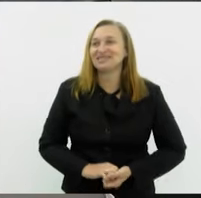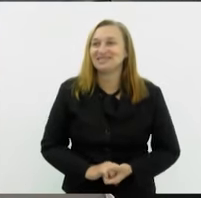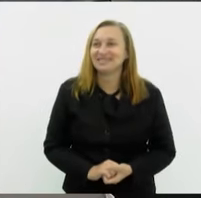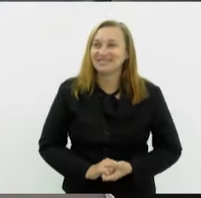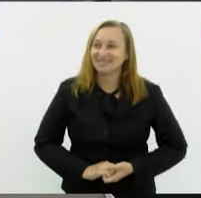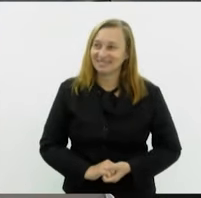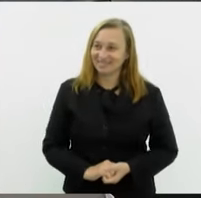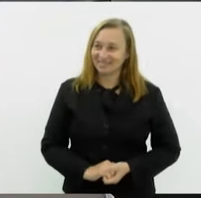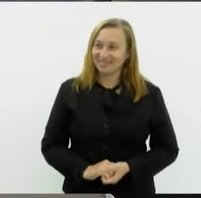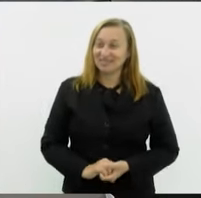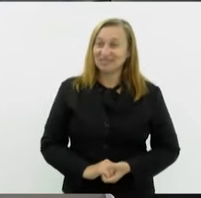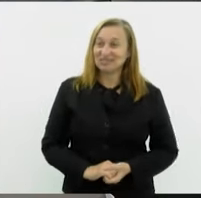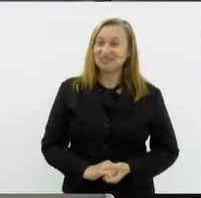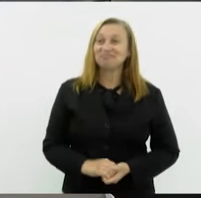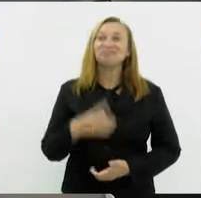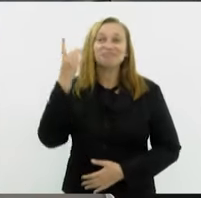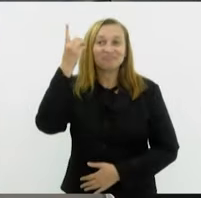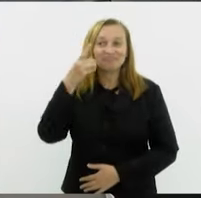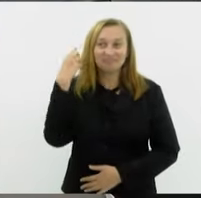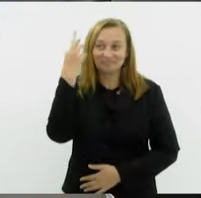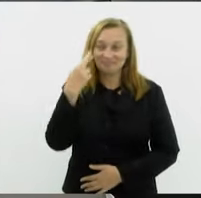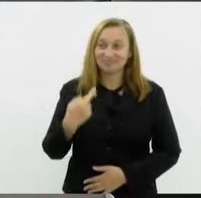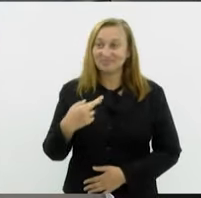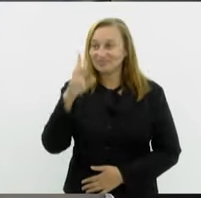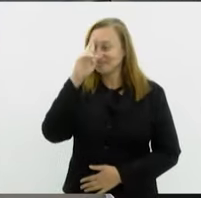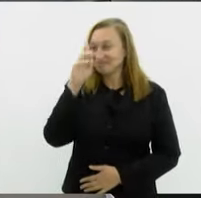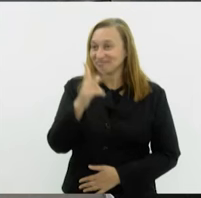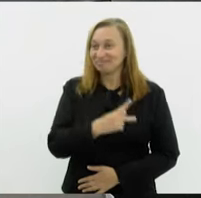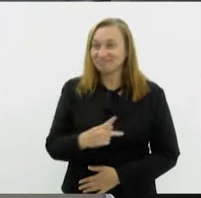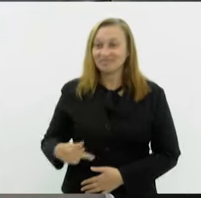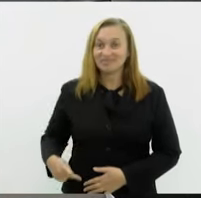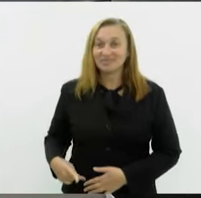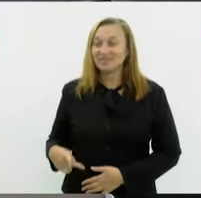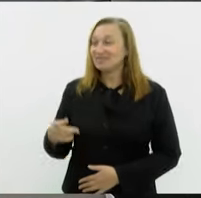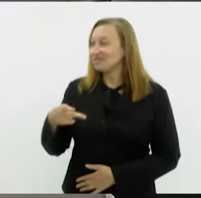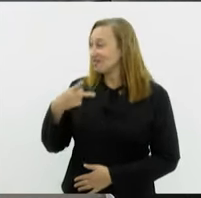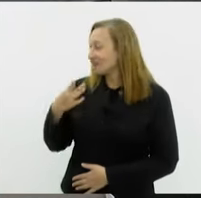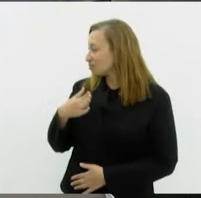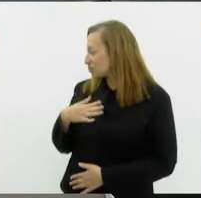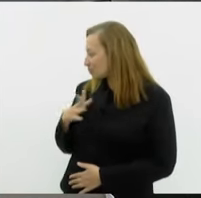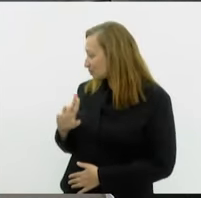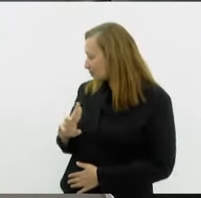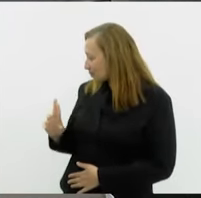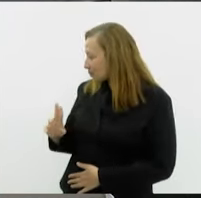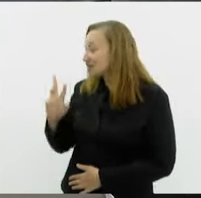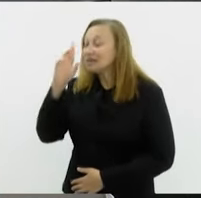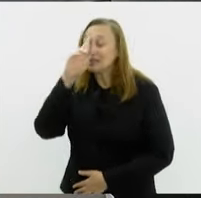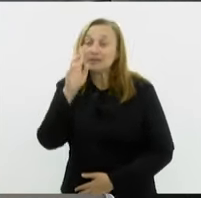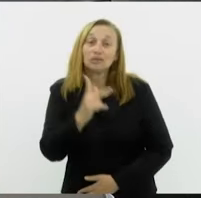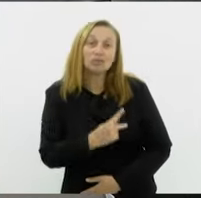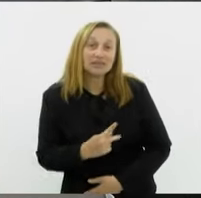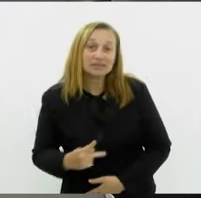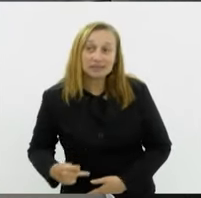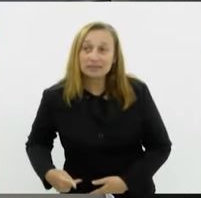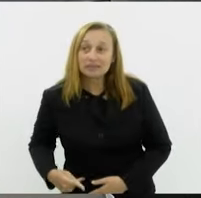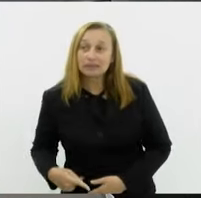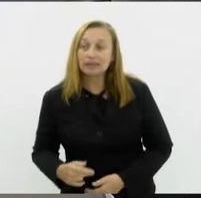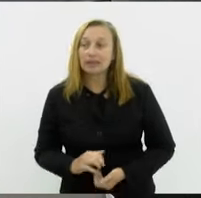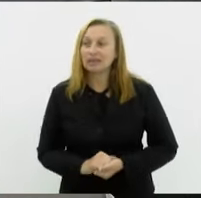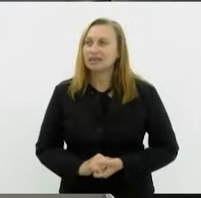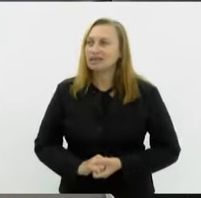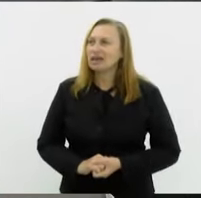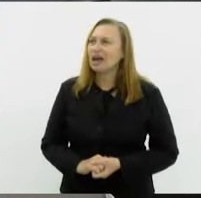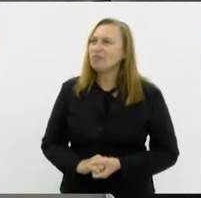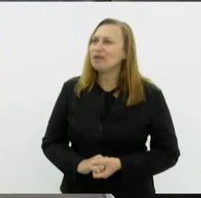Deputada Renata Souza, por favor. Senhor presidente, fui citada. E, senhor presidente, eu procuro aqui